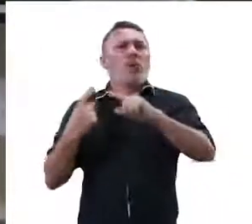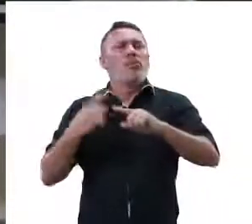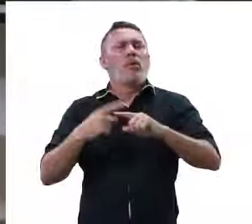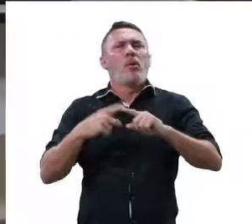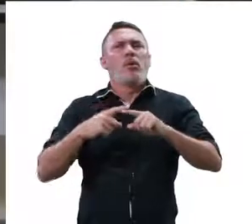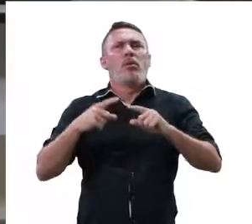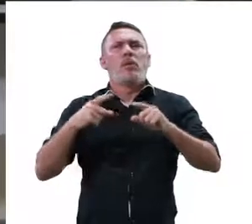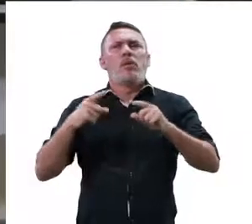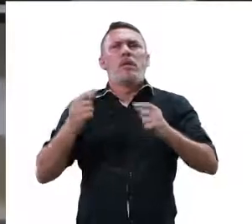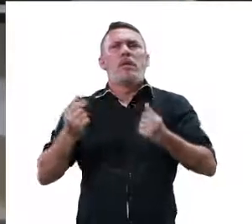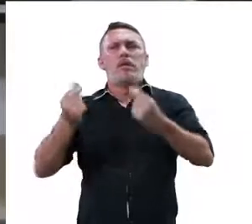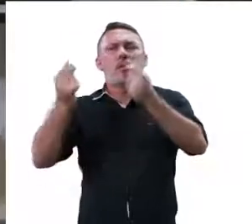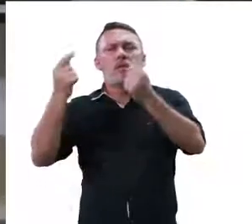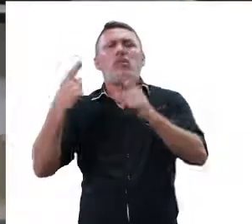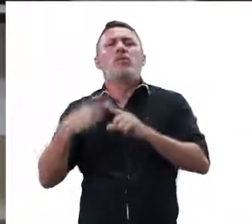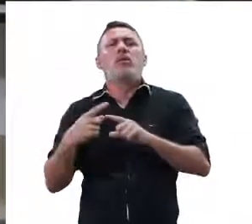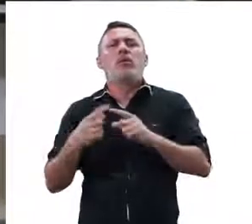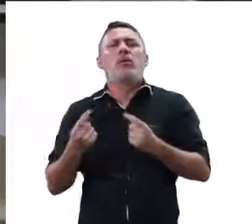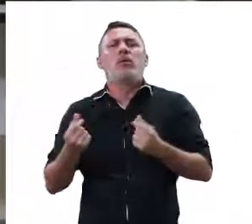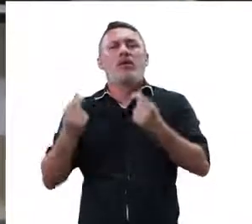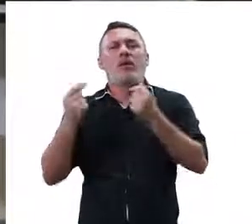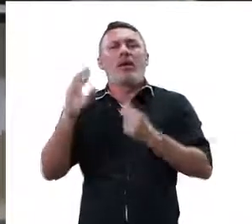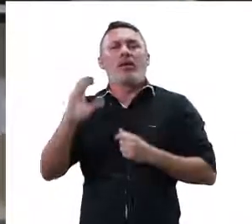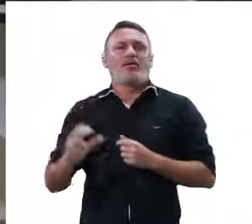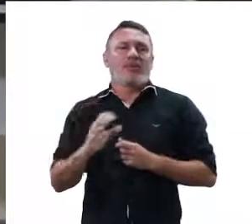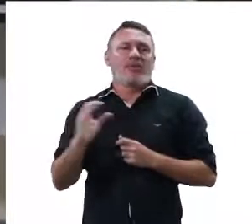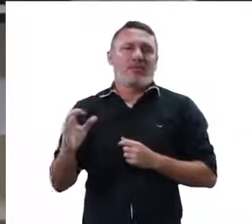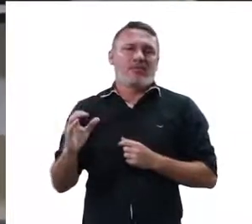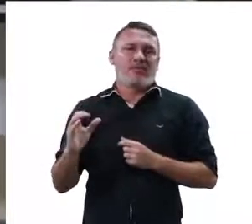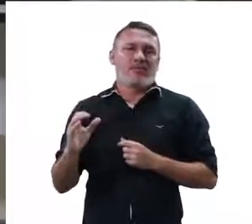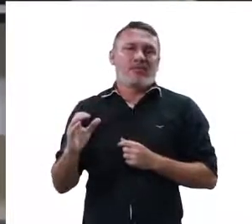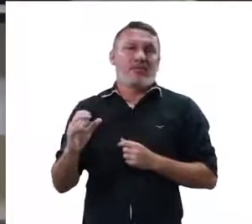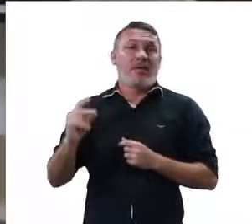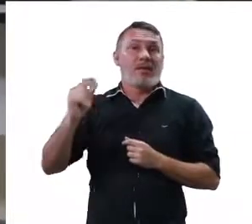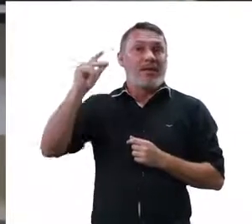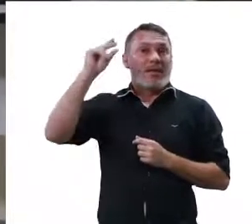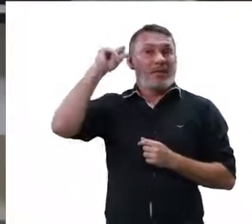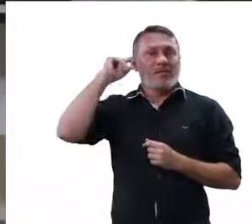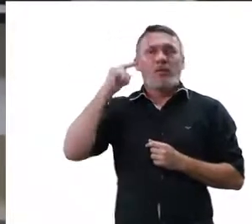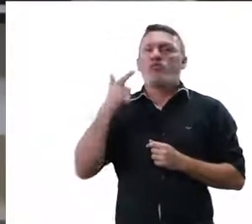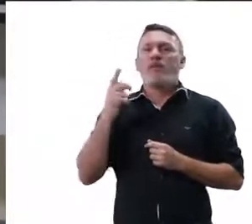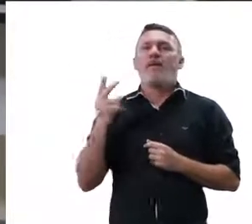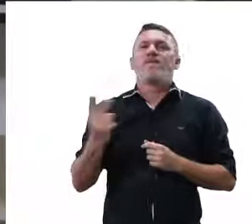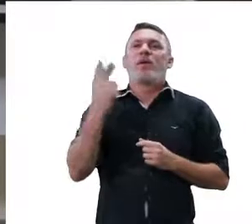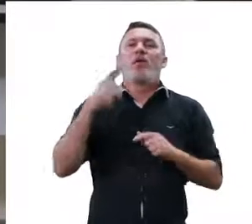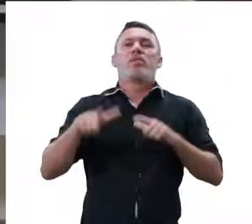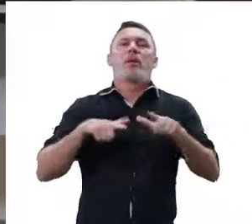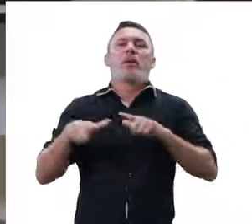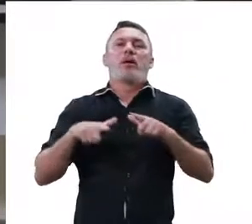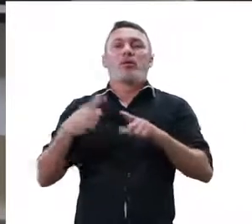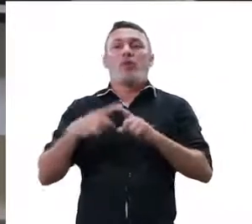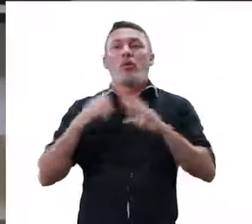potências do mundo. Mas por que então que não enriqueceram? Por quê? Católicos. Não havia